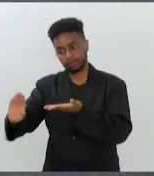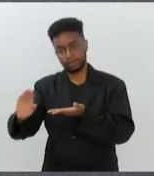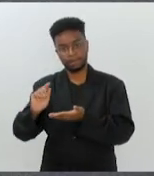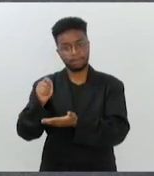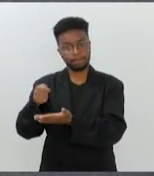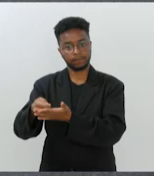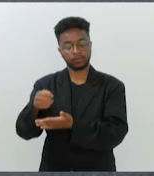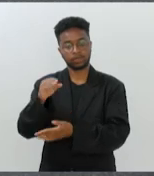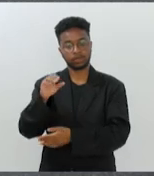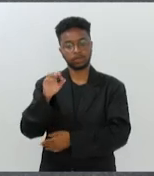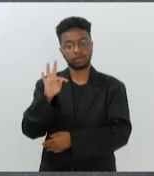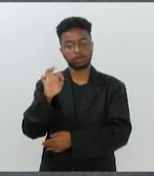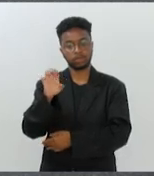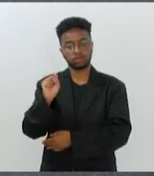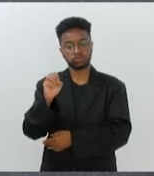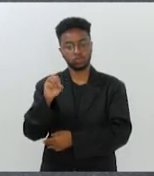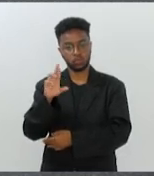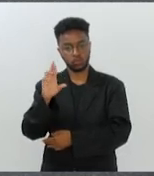Tesouro.